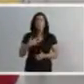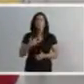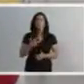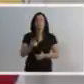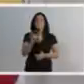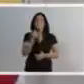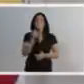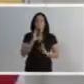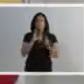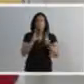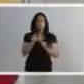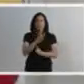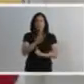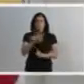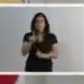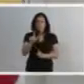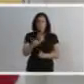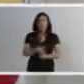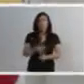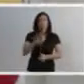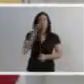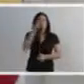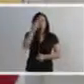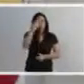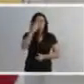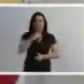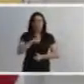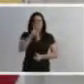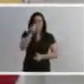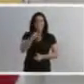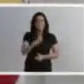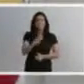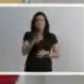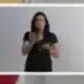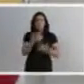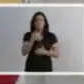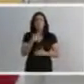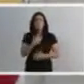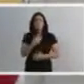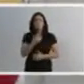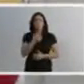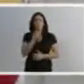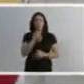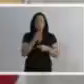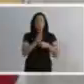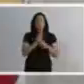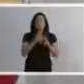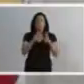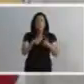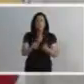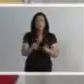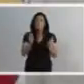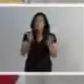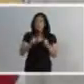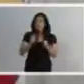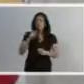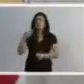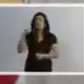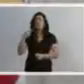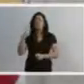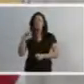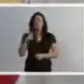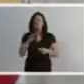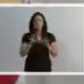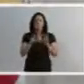si e acredite que sempre há alguém que aposta no bem comum que é possível se legislar com simplicidade com